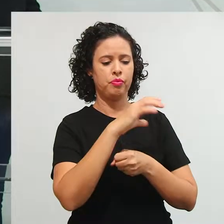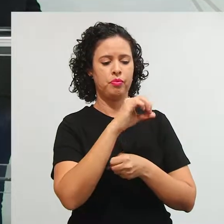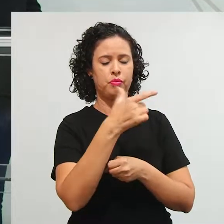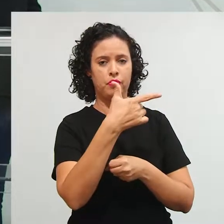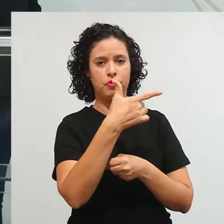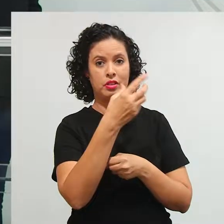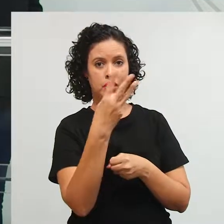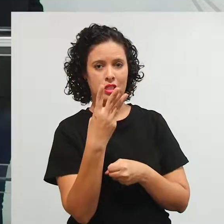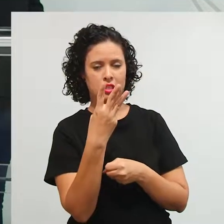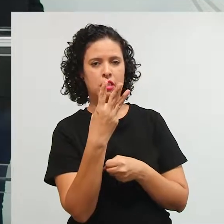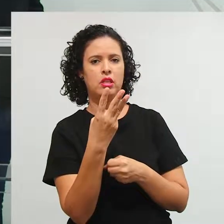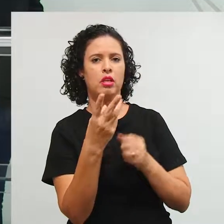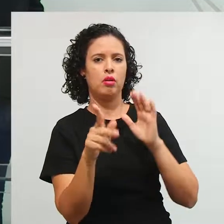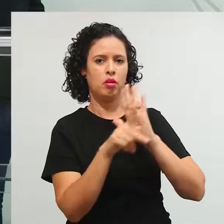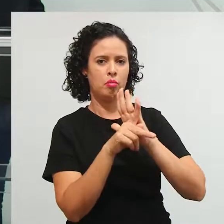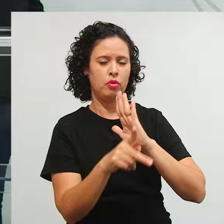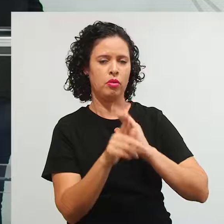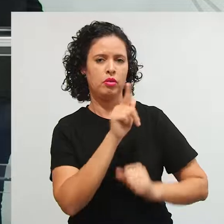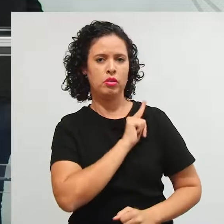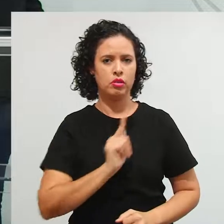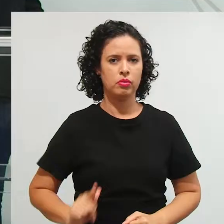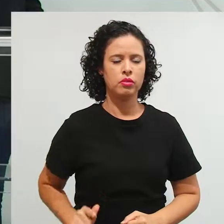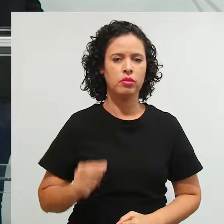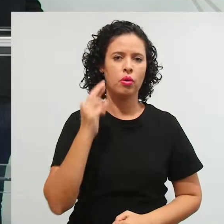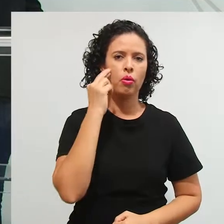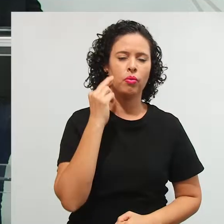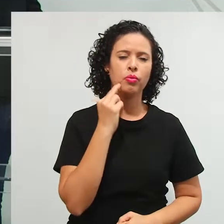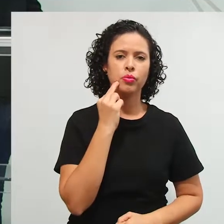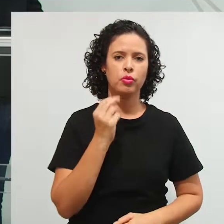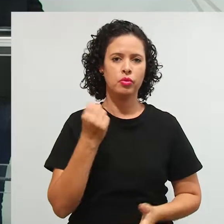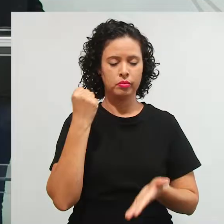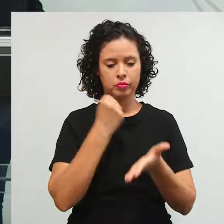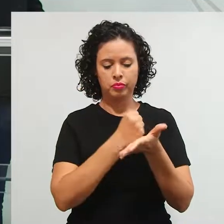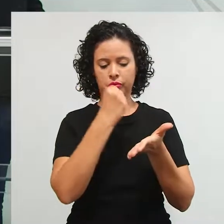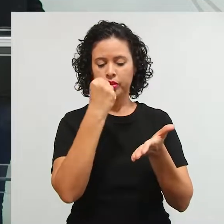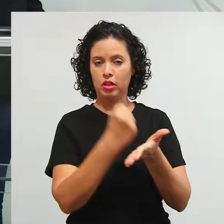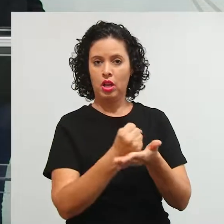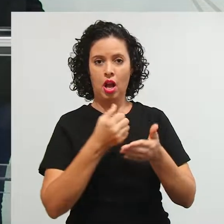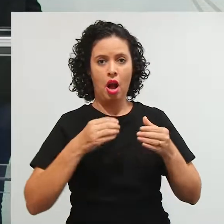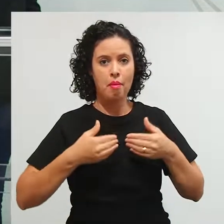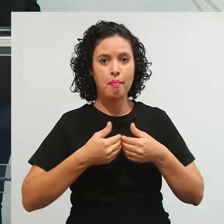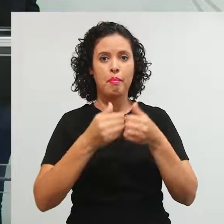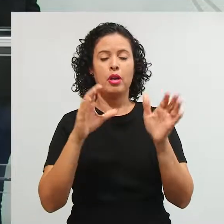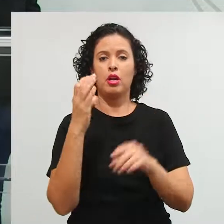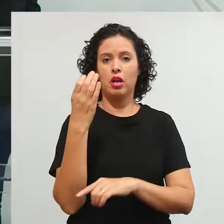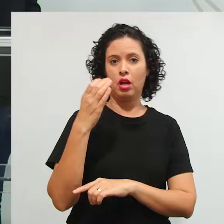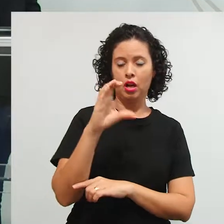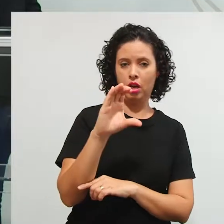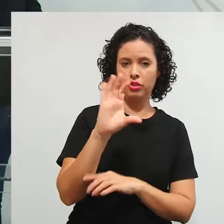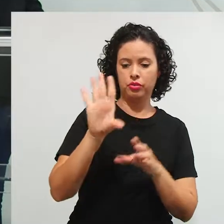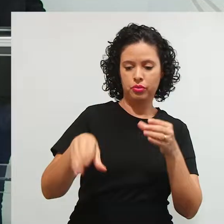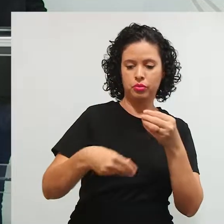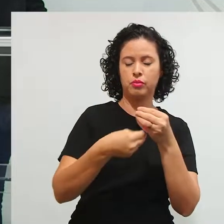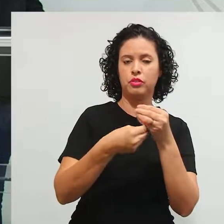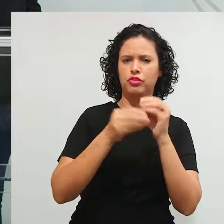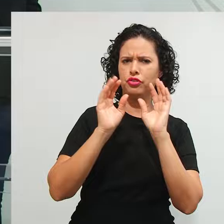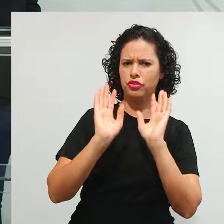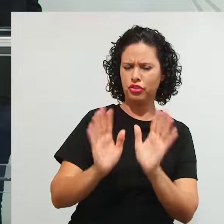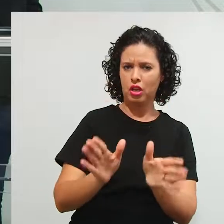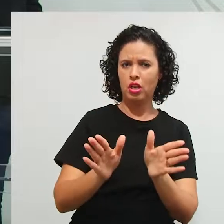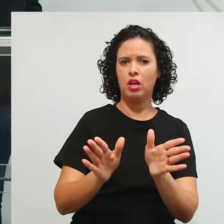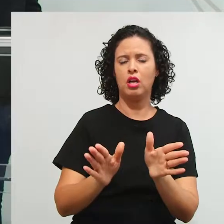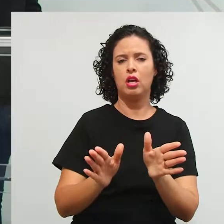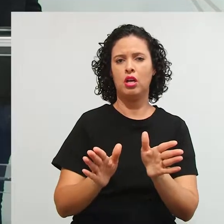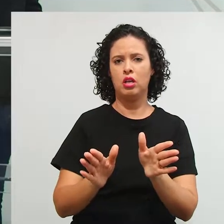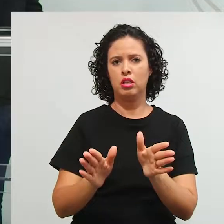do governo de Rondônia autorização para abrir crédito suplementar, o elemento de despesa já está lá, a ação